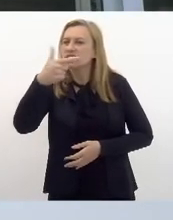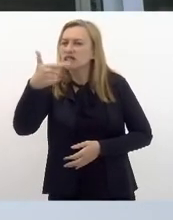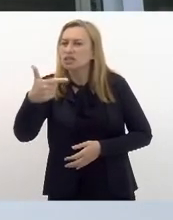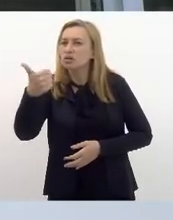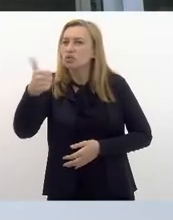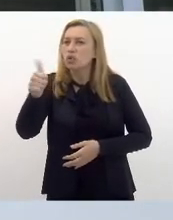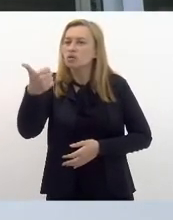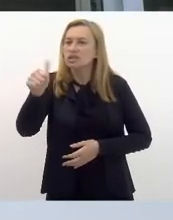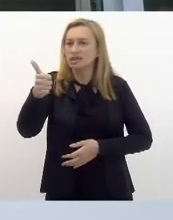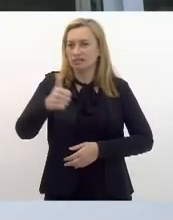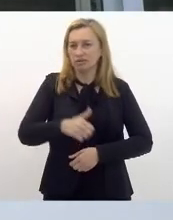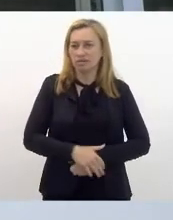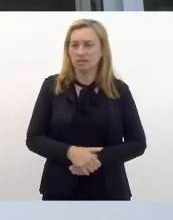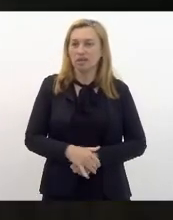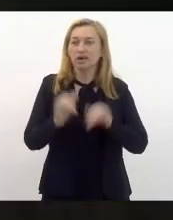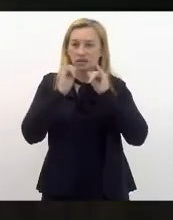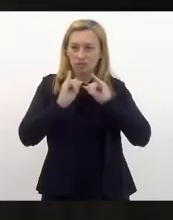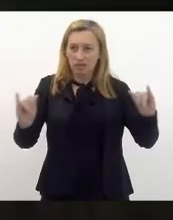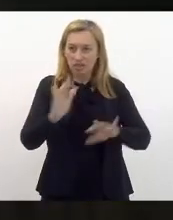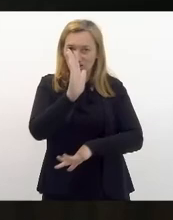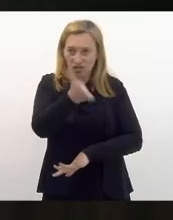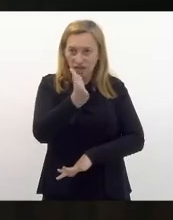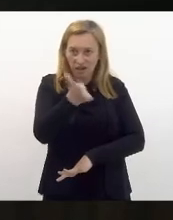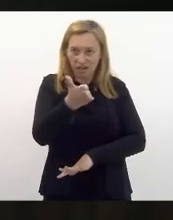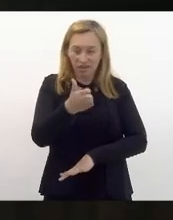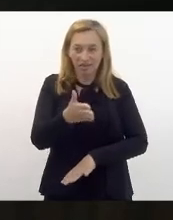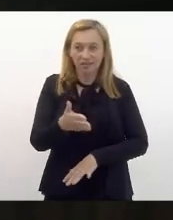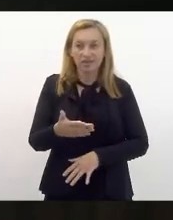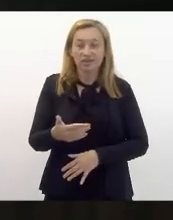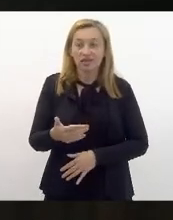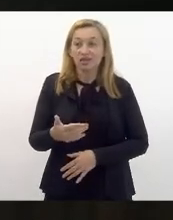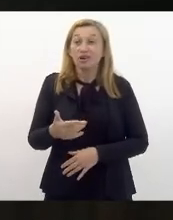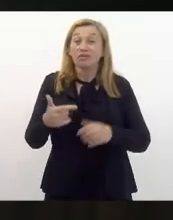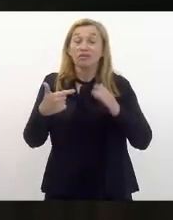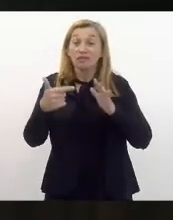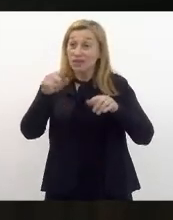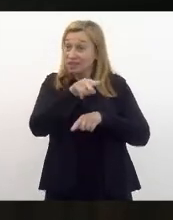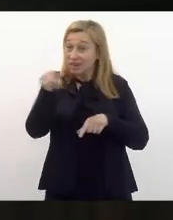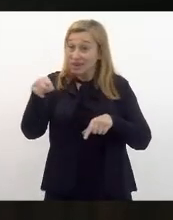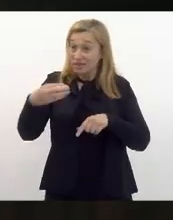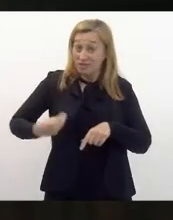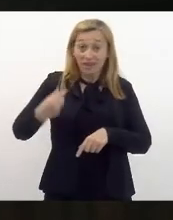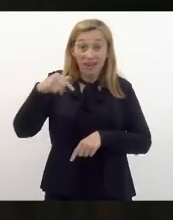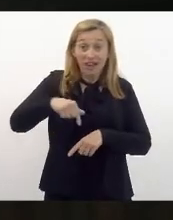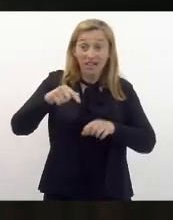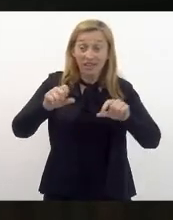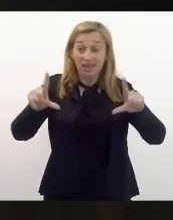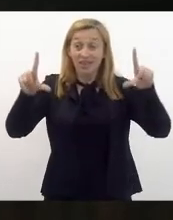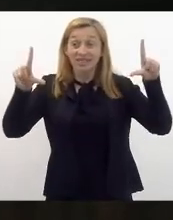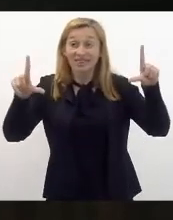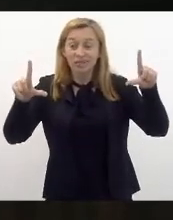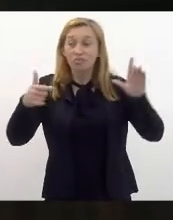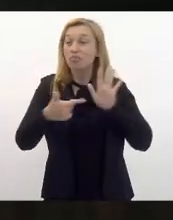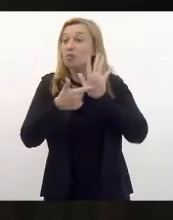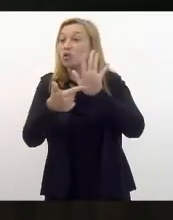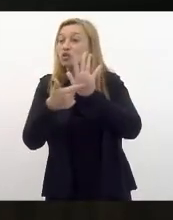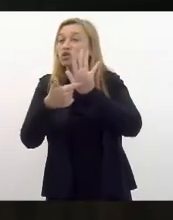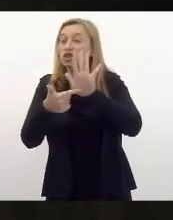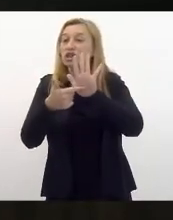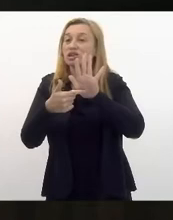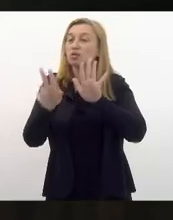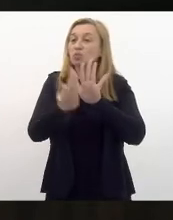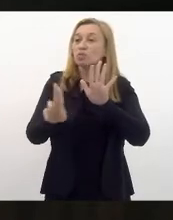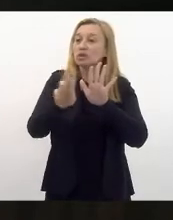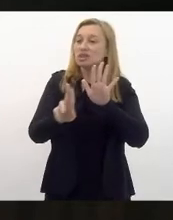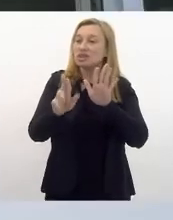3211 anunciei já estava incomodada porque vocês estão aqui fazendo uso do espaço da casa